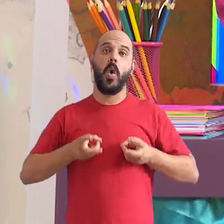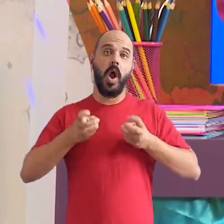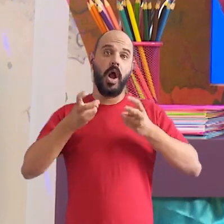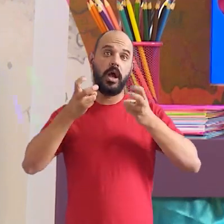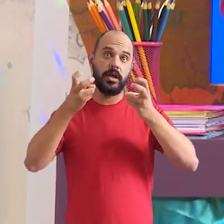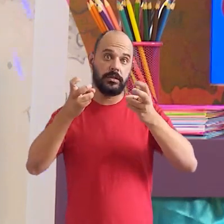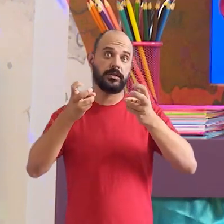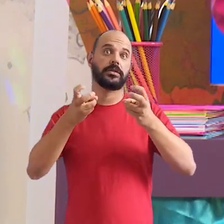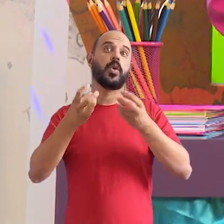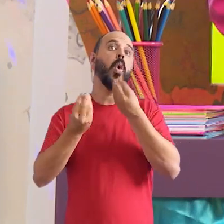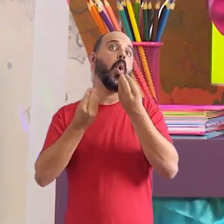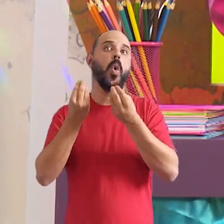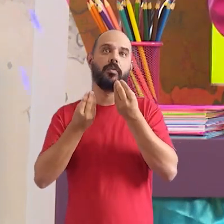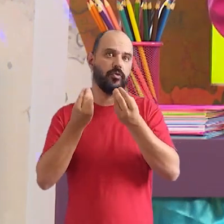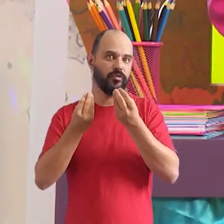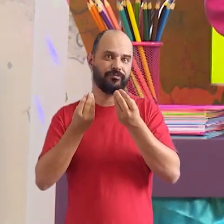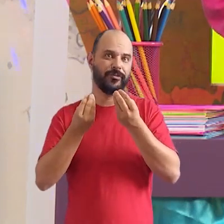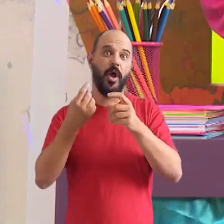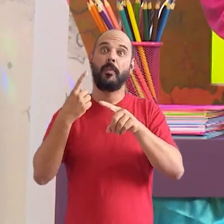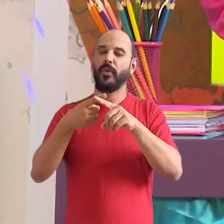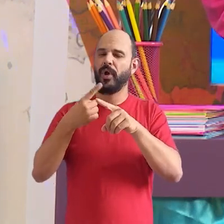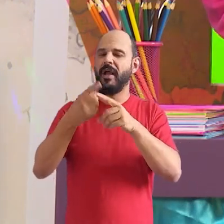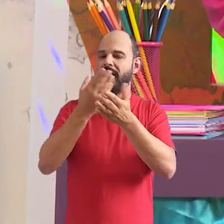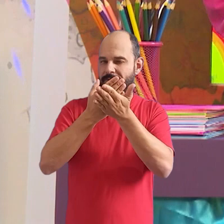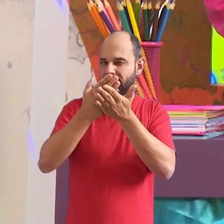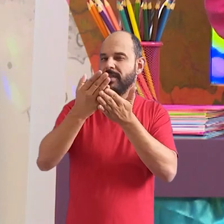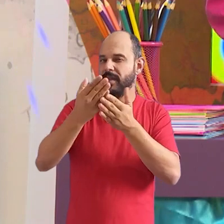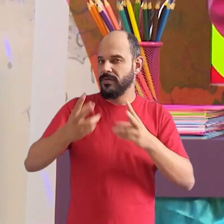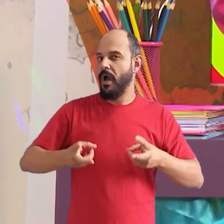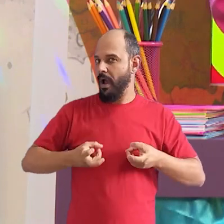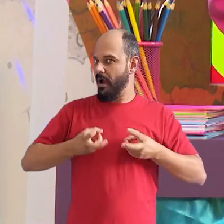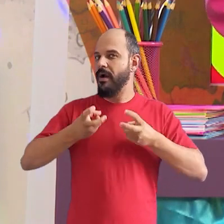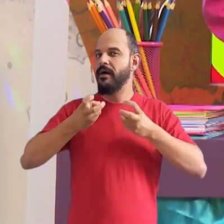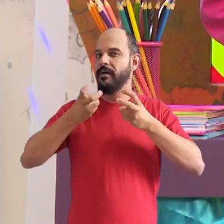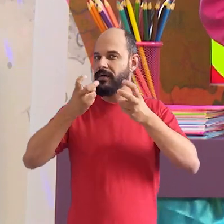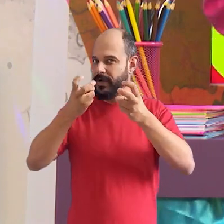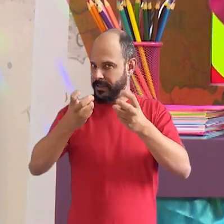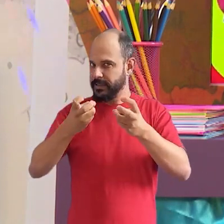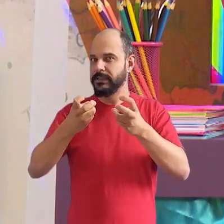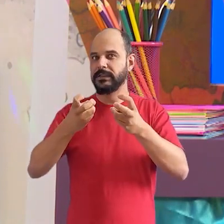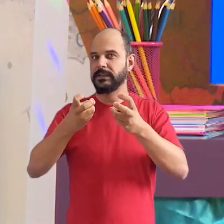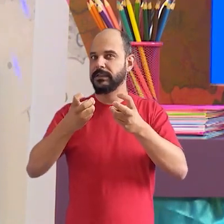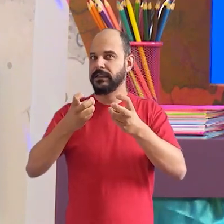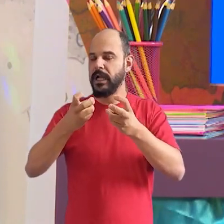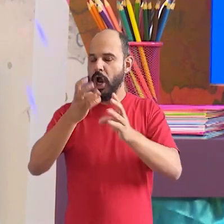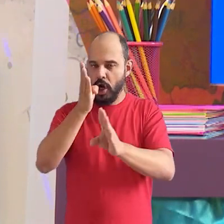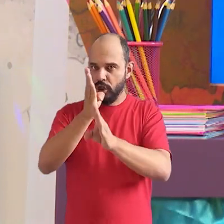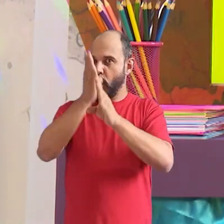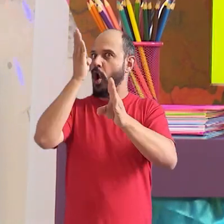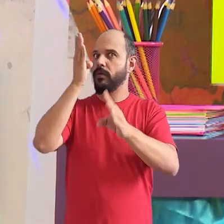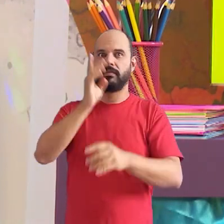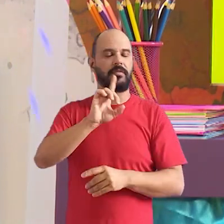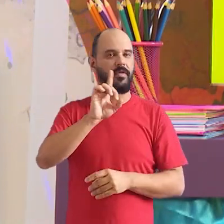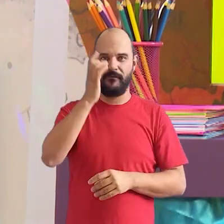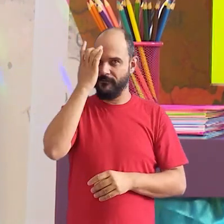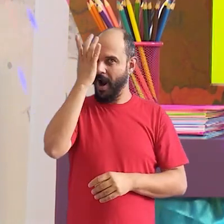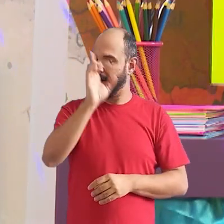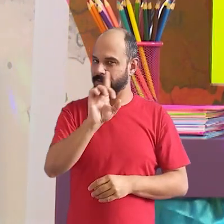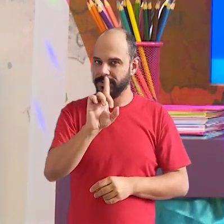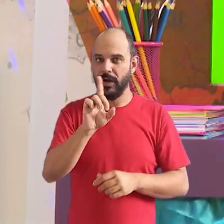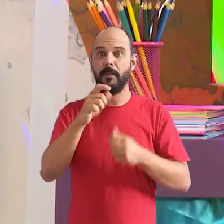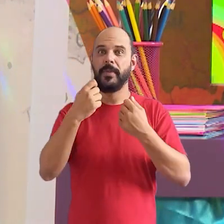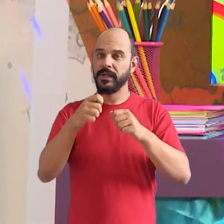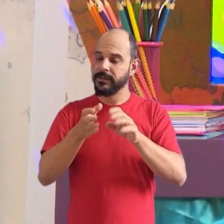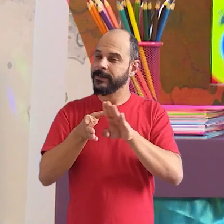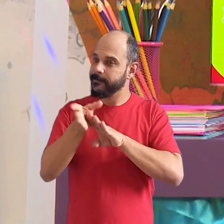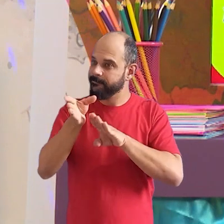câncer da criança se disfarça, porque no começo ele se disfarça, ele não é tão visível assim e a gente tem